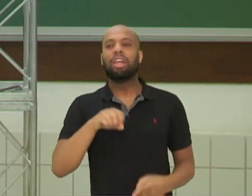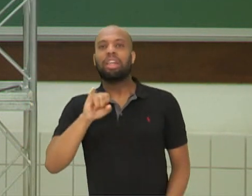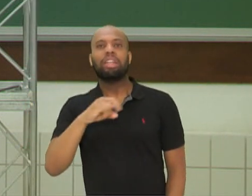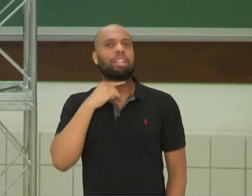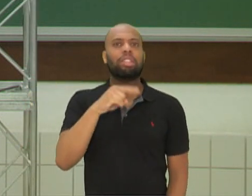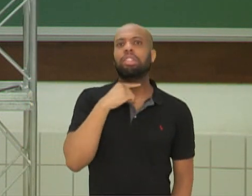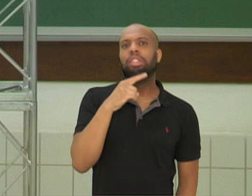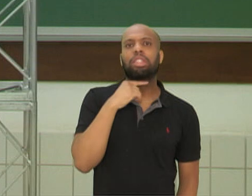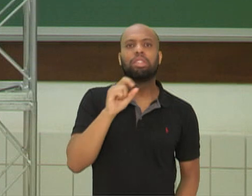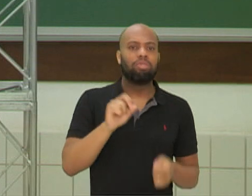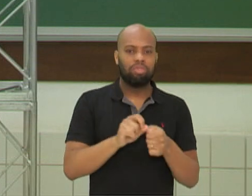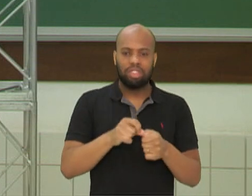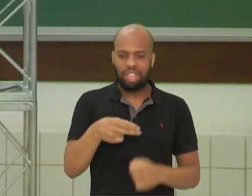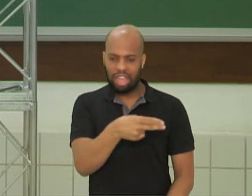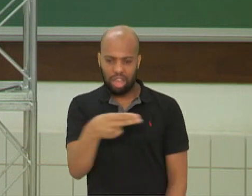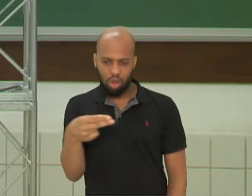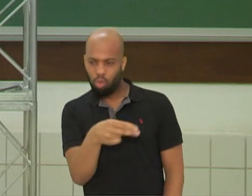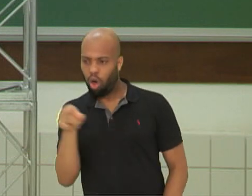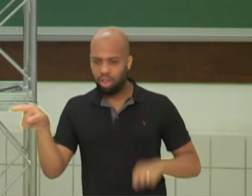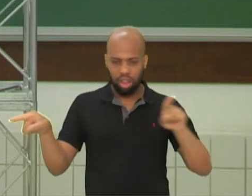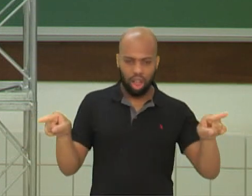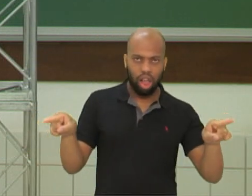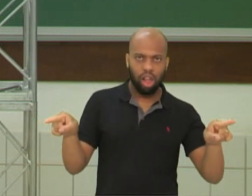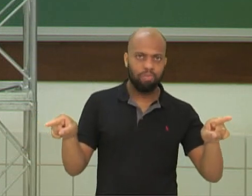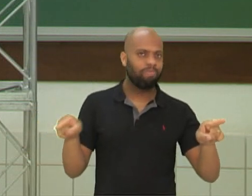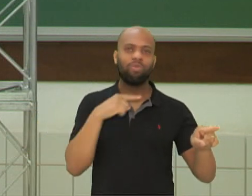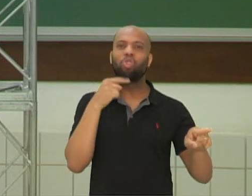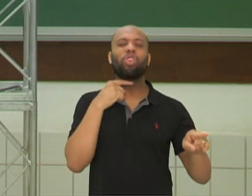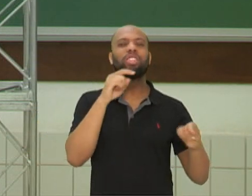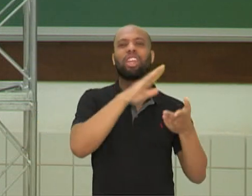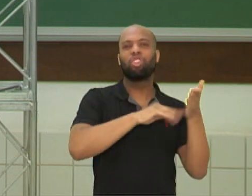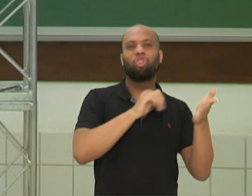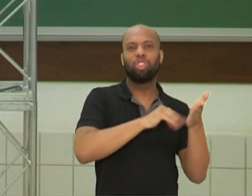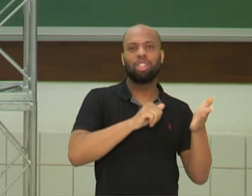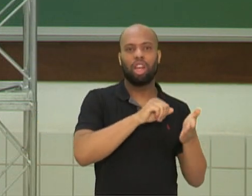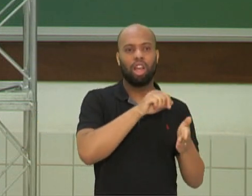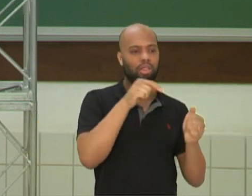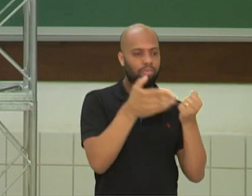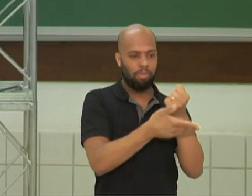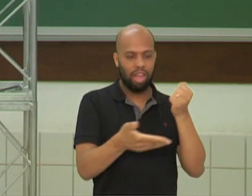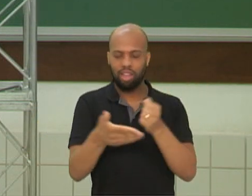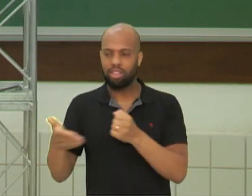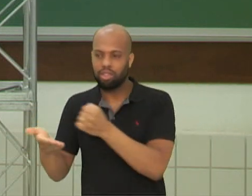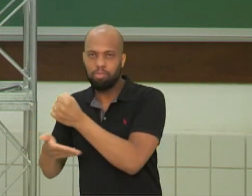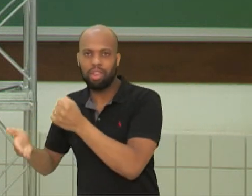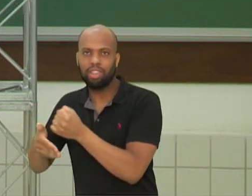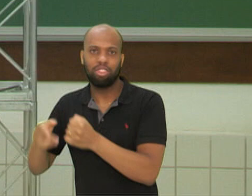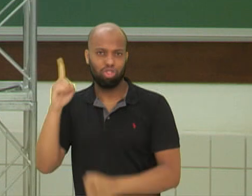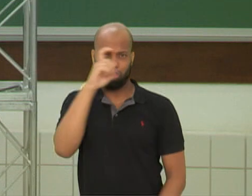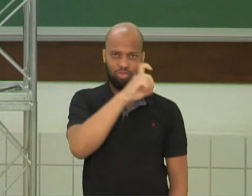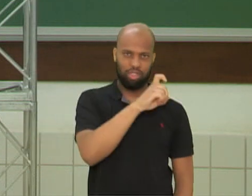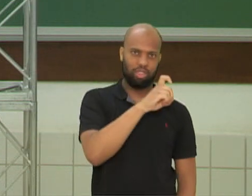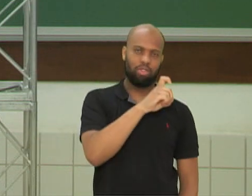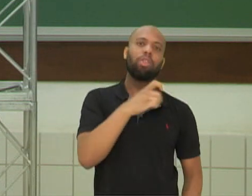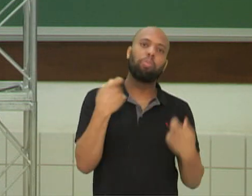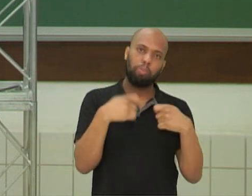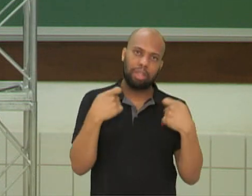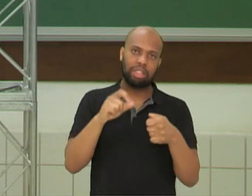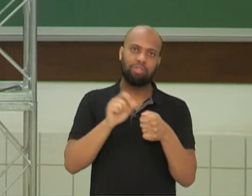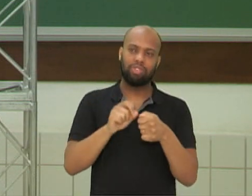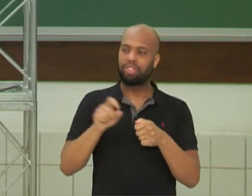não igualar as bases, você não consegue eliminar as bases para trabalhar com os expoentes. E assim fica mais difícil a solução da